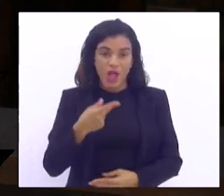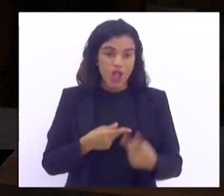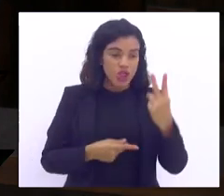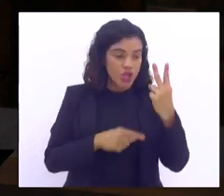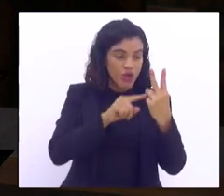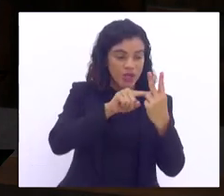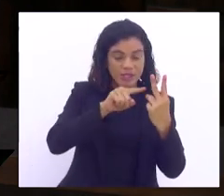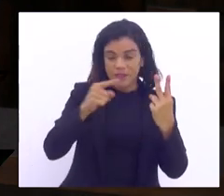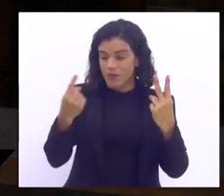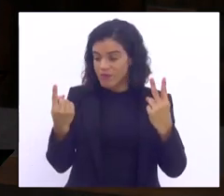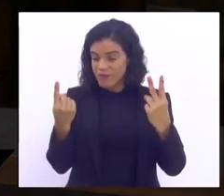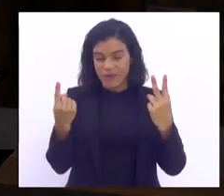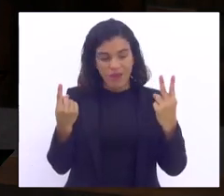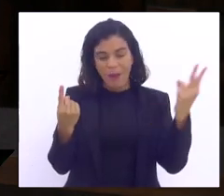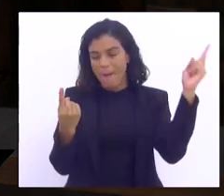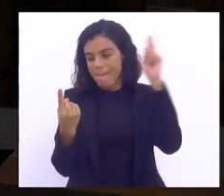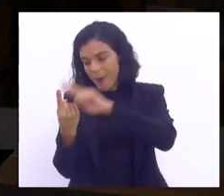2 é maior que 1.